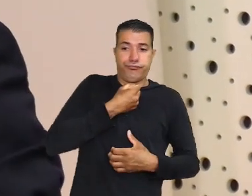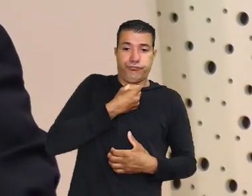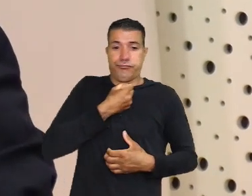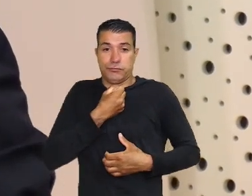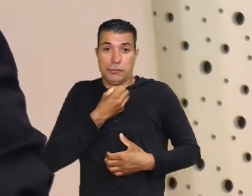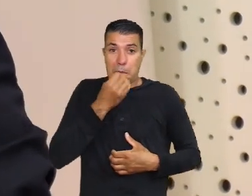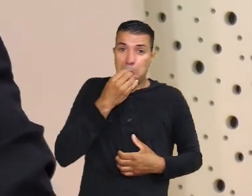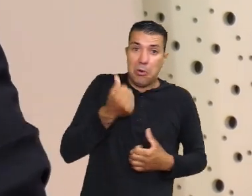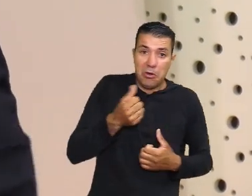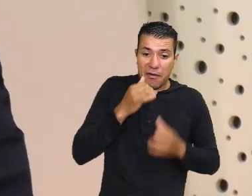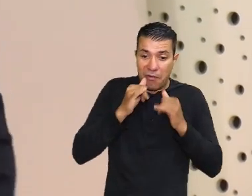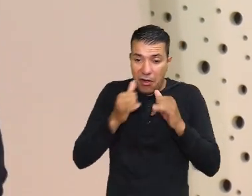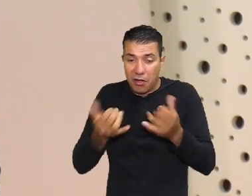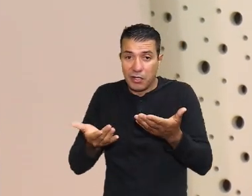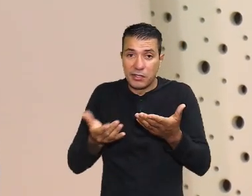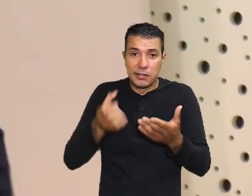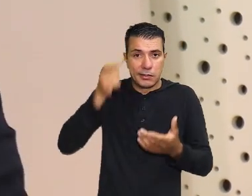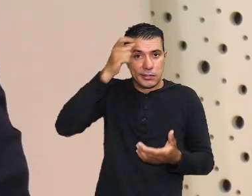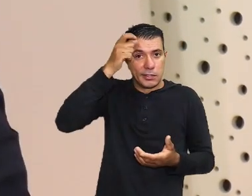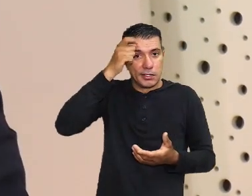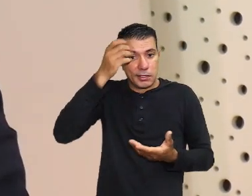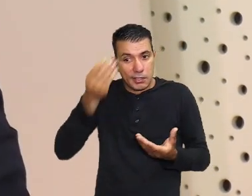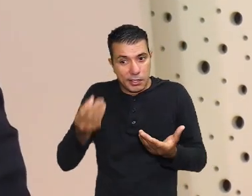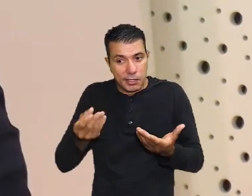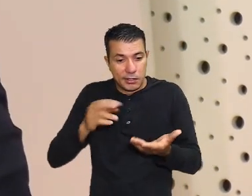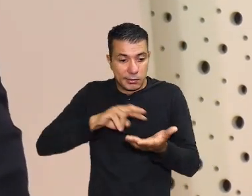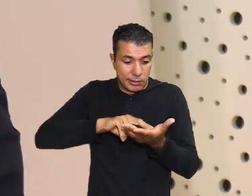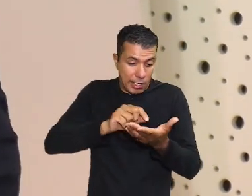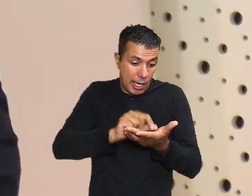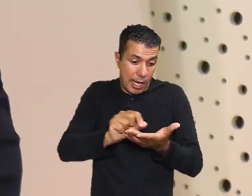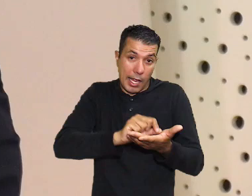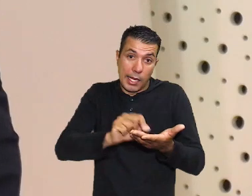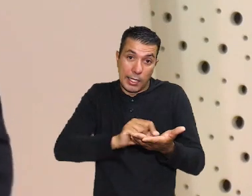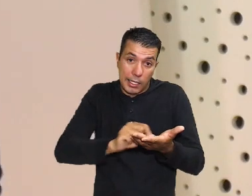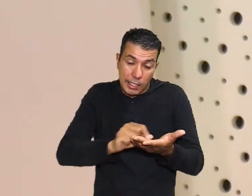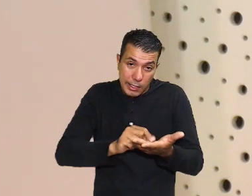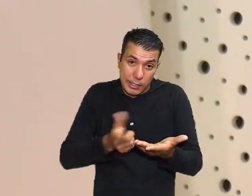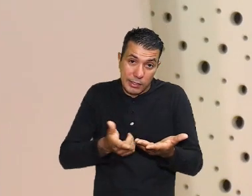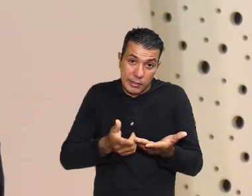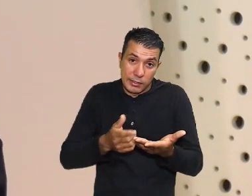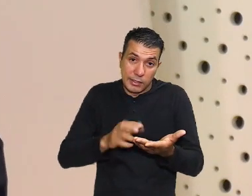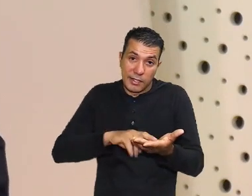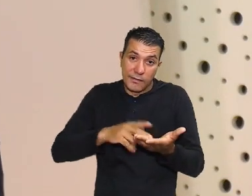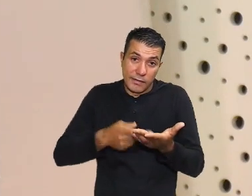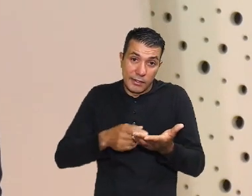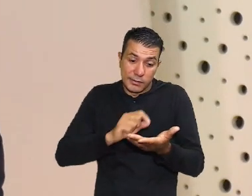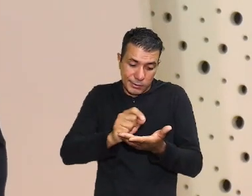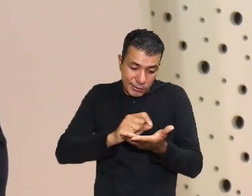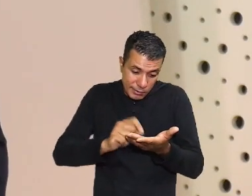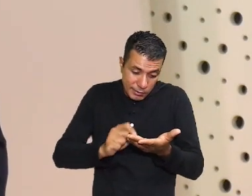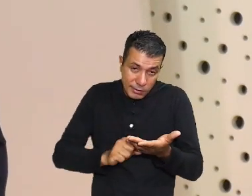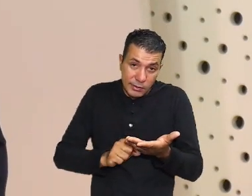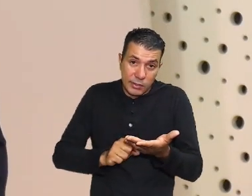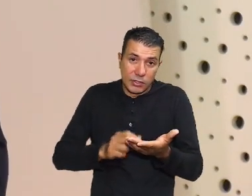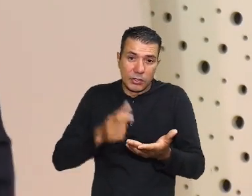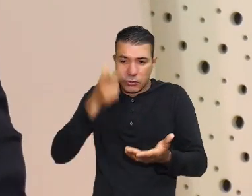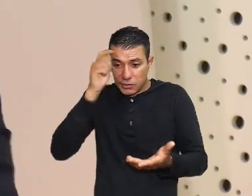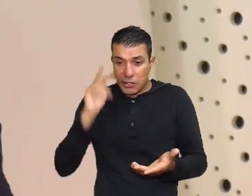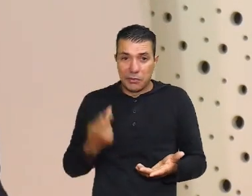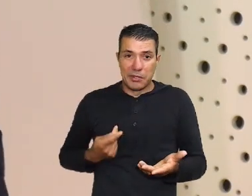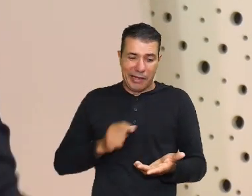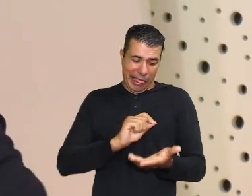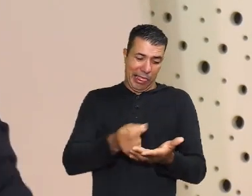imagine Satanás. Pastor, mas era a letra dele. Olha, pessoas assim falsificam assinatura. Se o ser humano falsifica uma